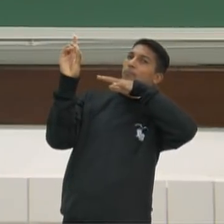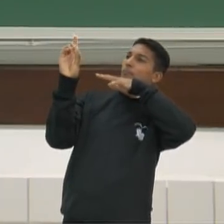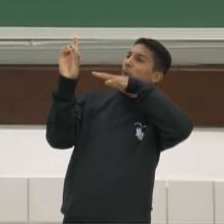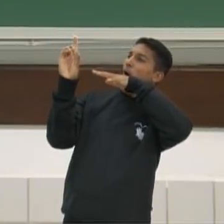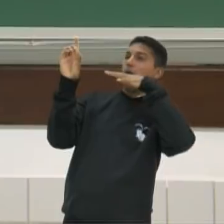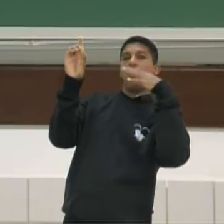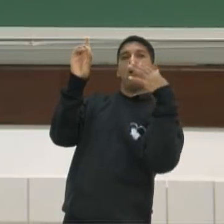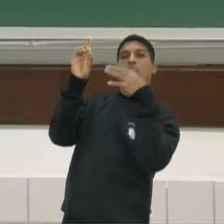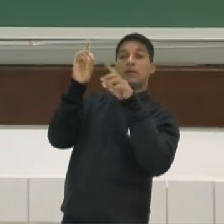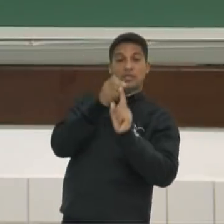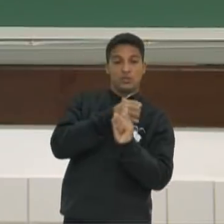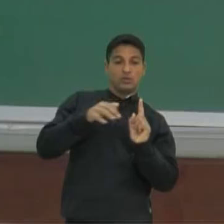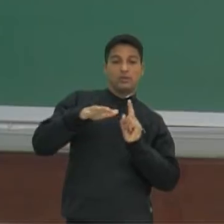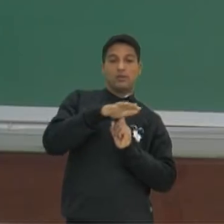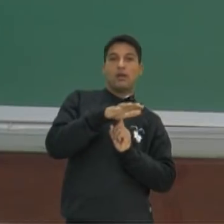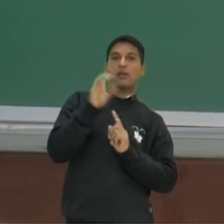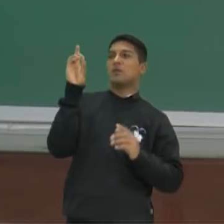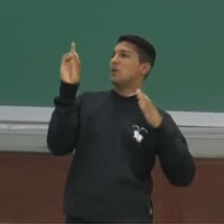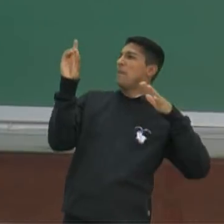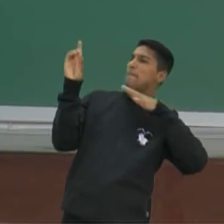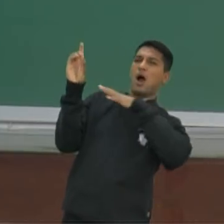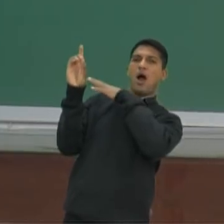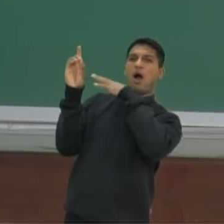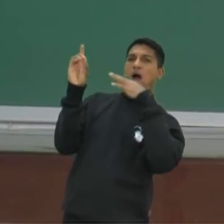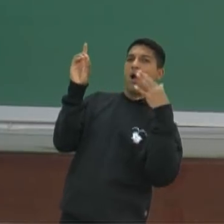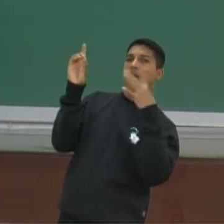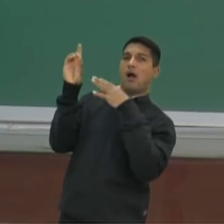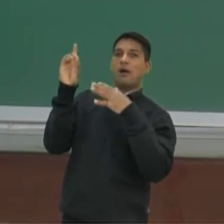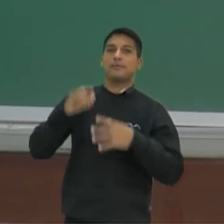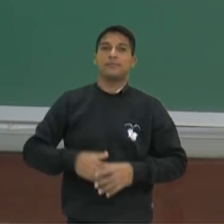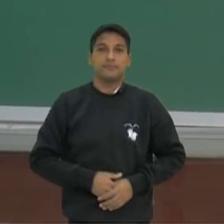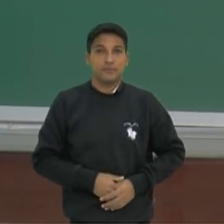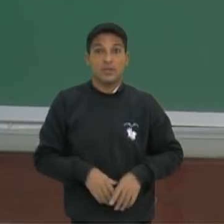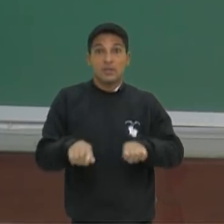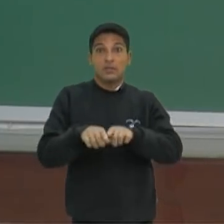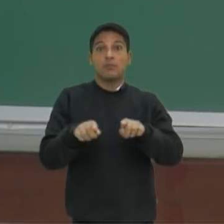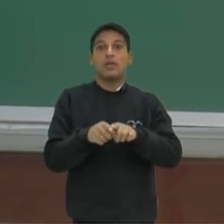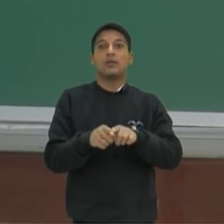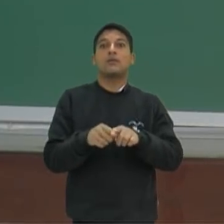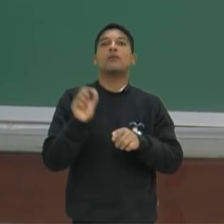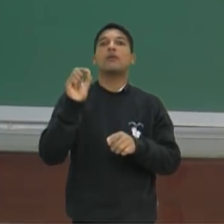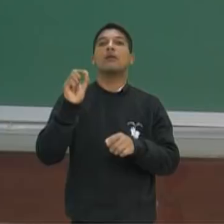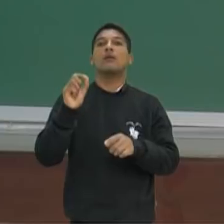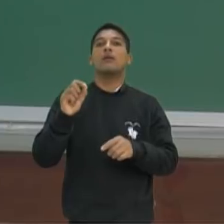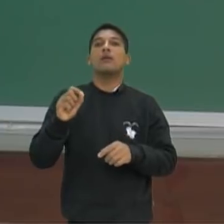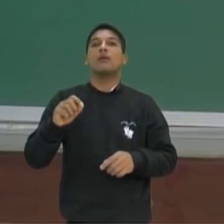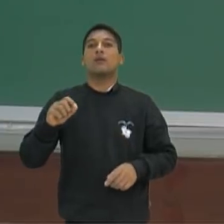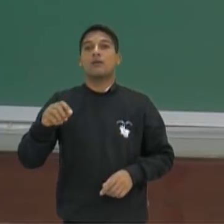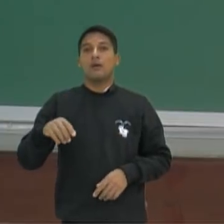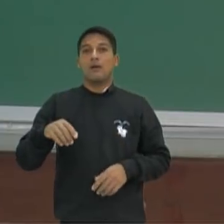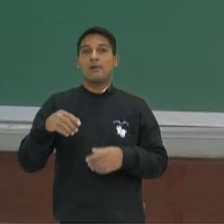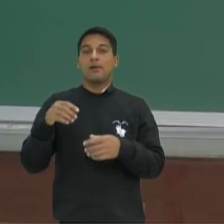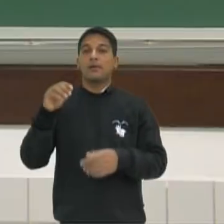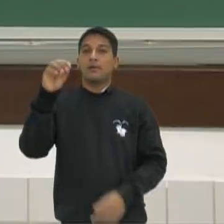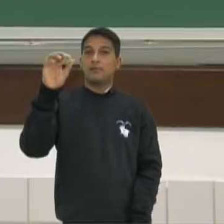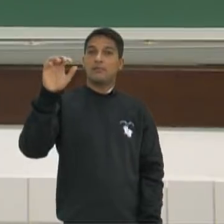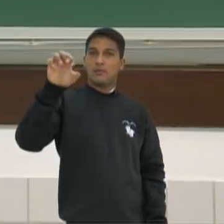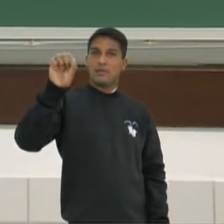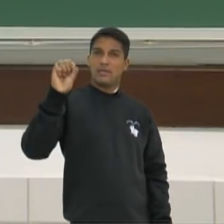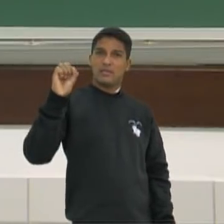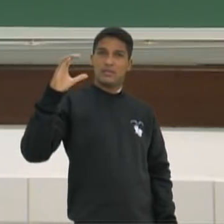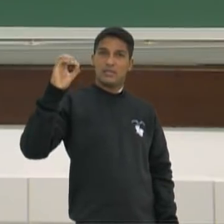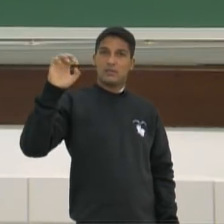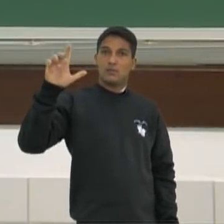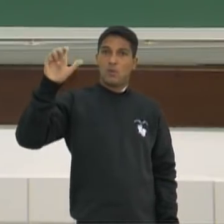sociedade, e a escolástica, que era uma filosofia pedagógica que guiava a educação, que,